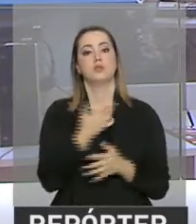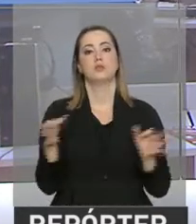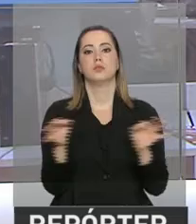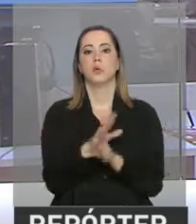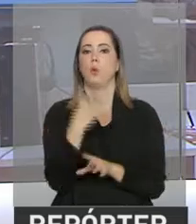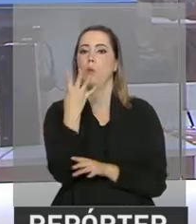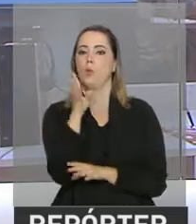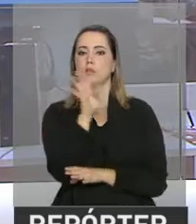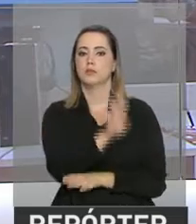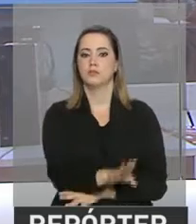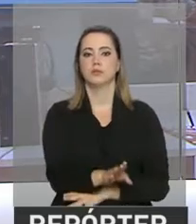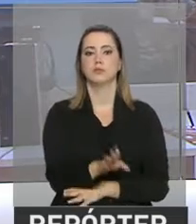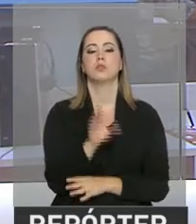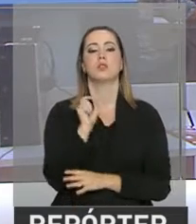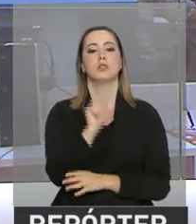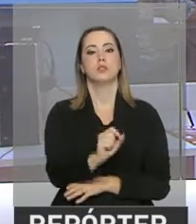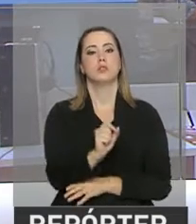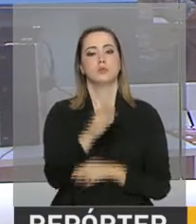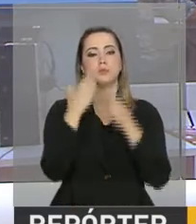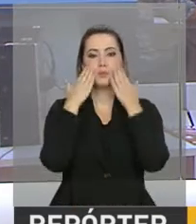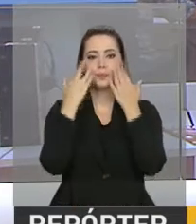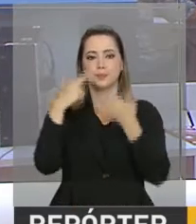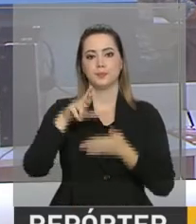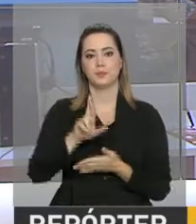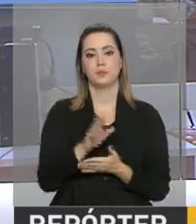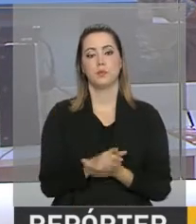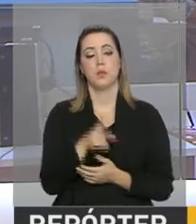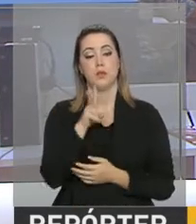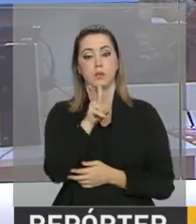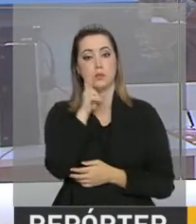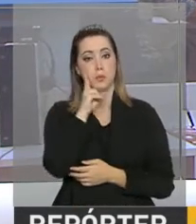vemos às 16h, daqui a pouquinho, na próxima edição.